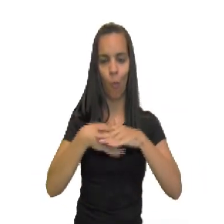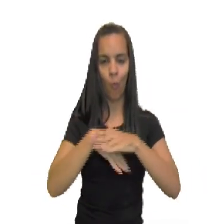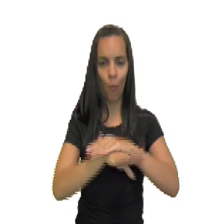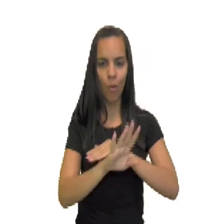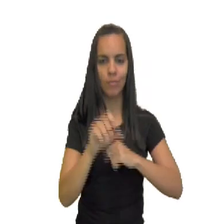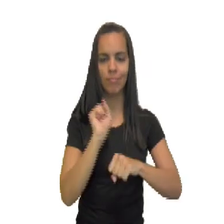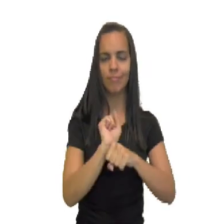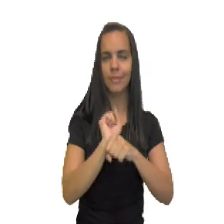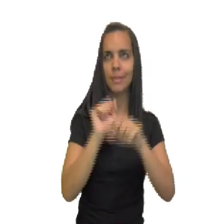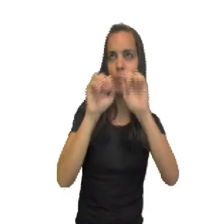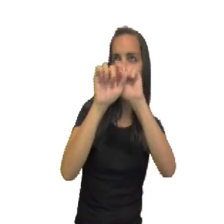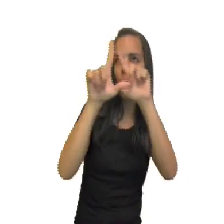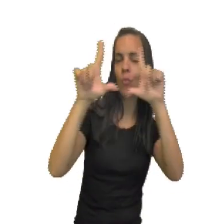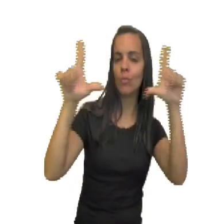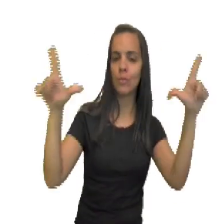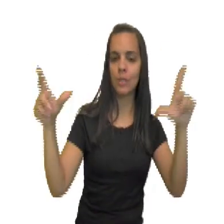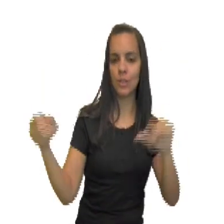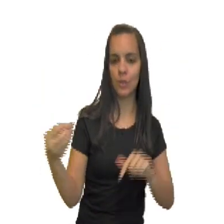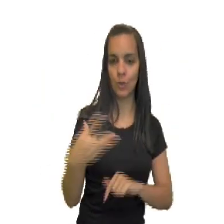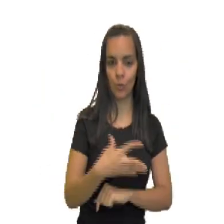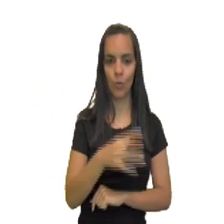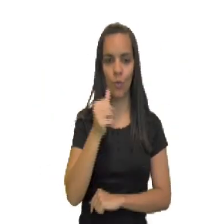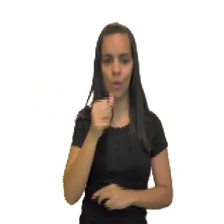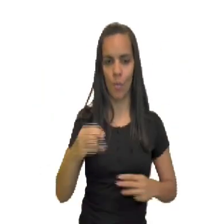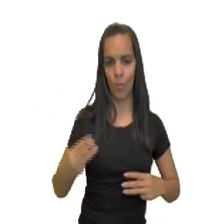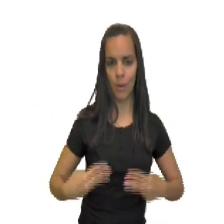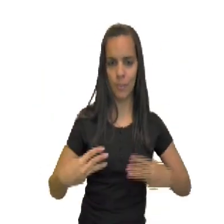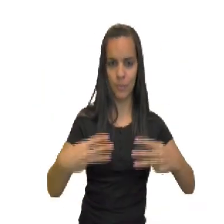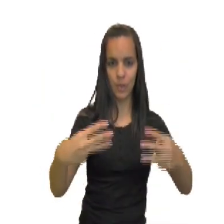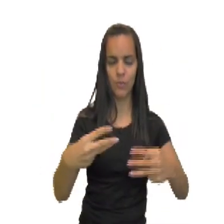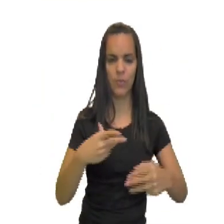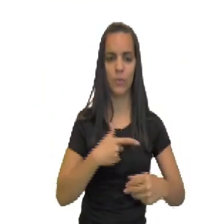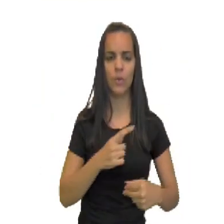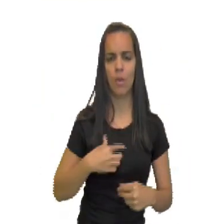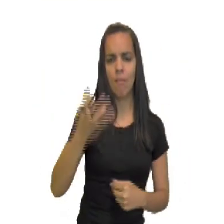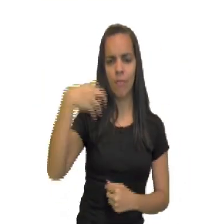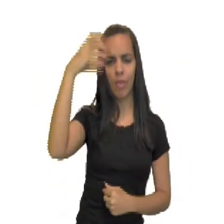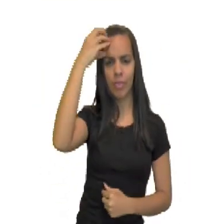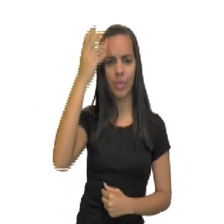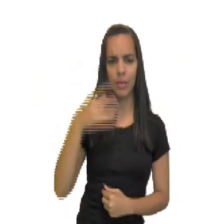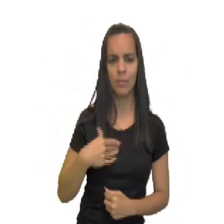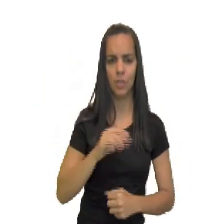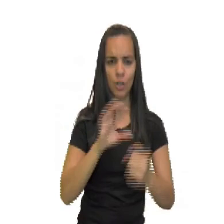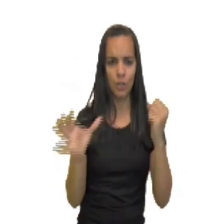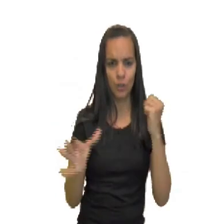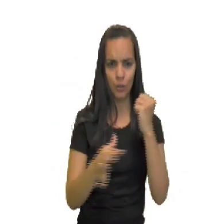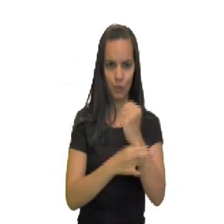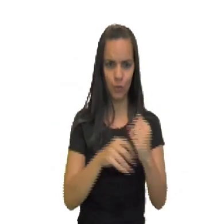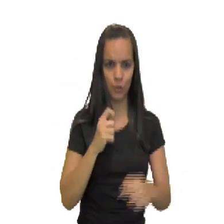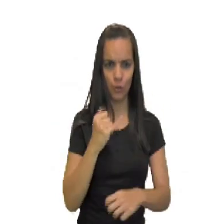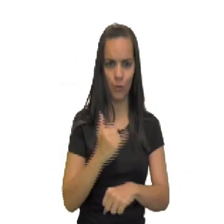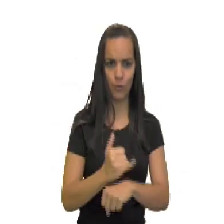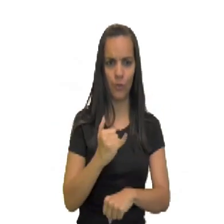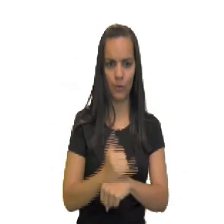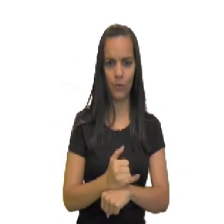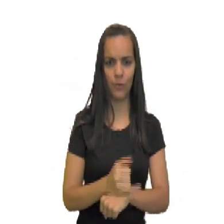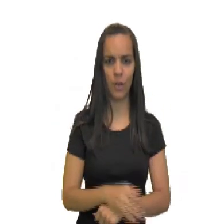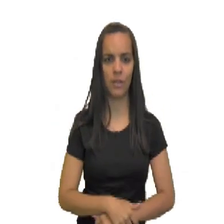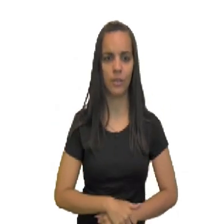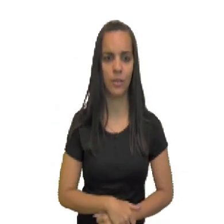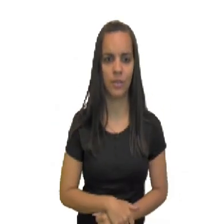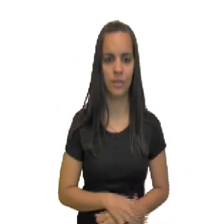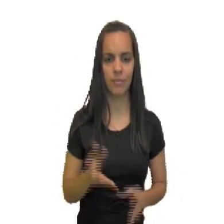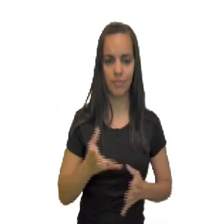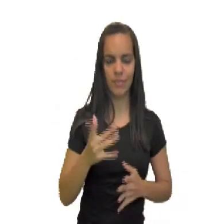Frase de Margaret Thatcher, a Dama de Ferro, que foi a primeira ministra do Reino Unido.